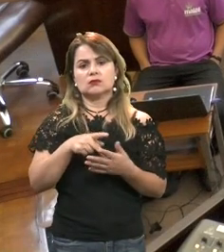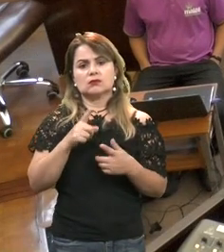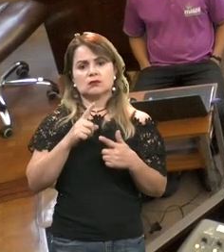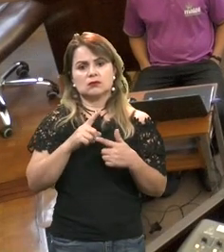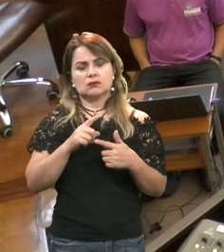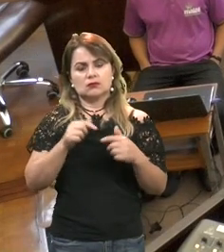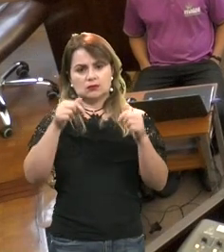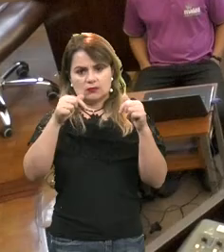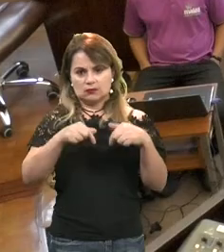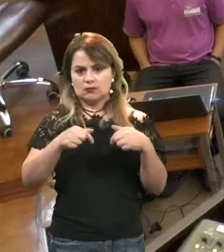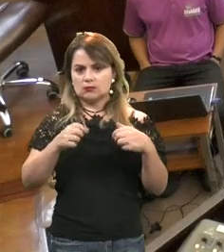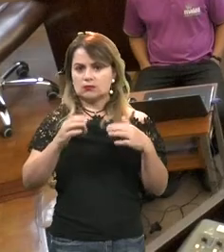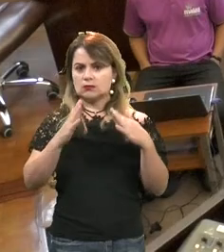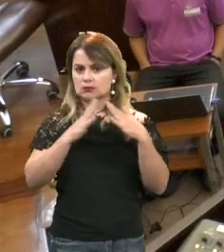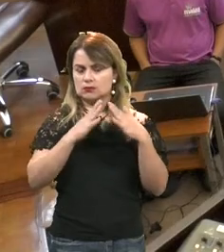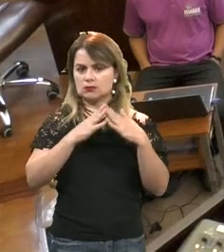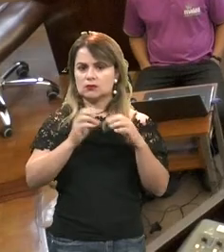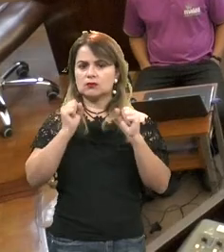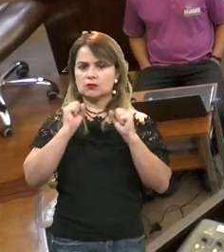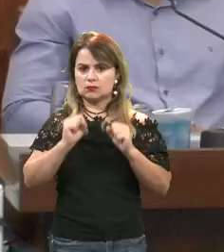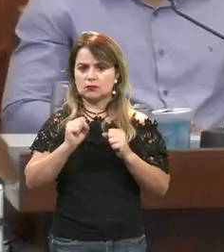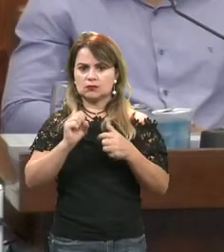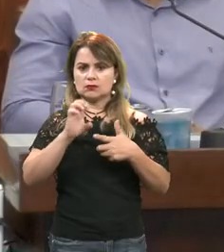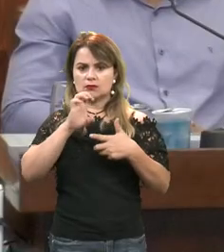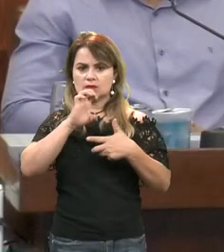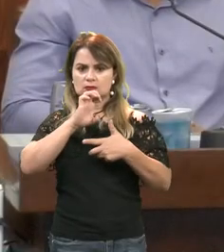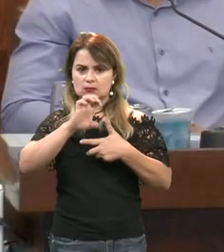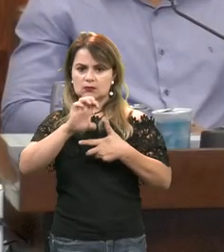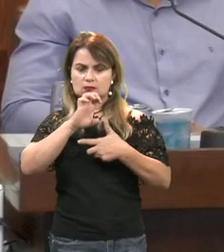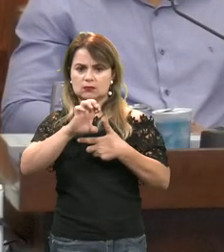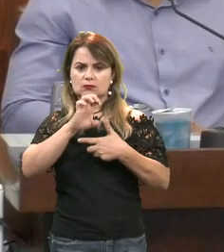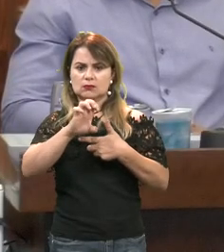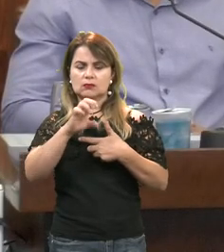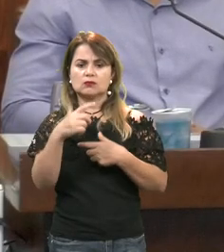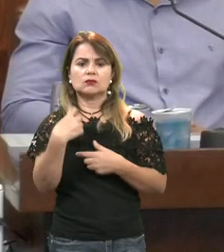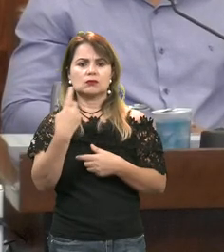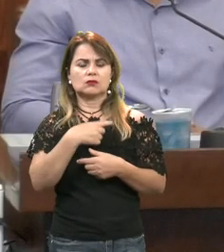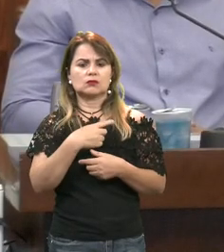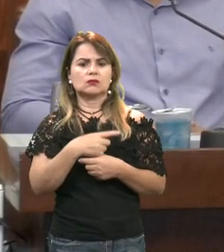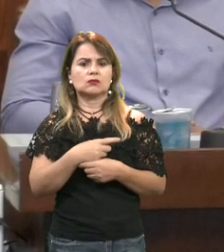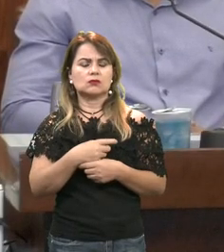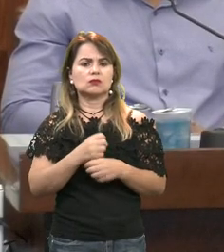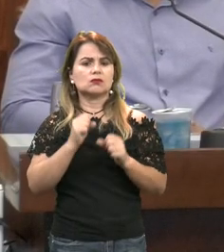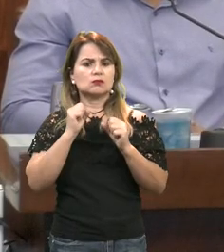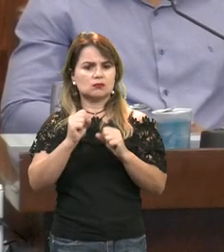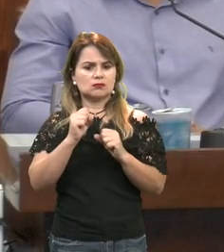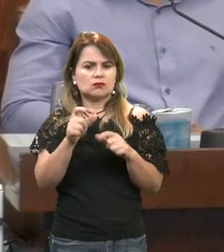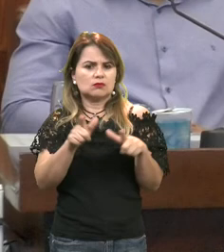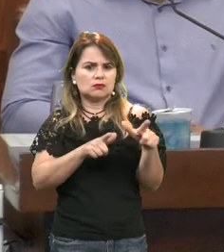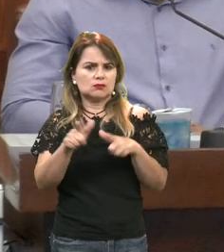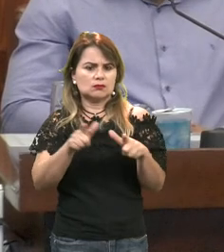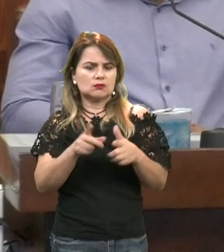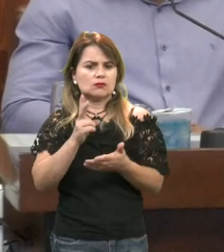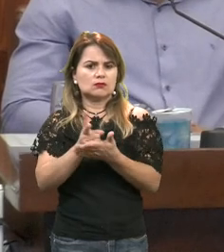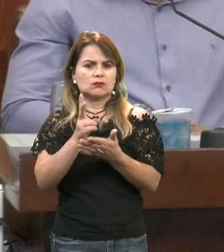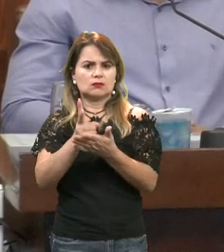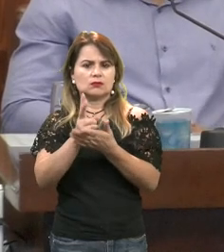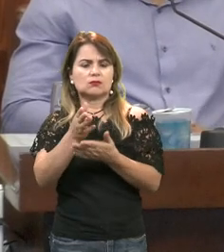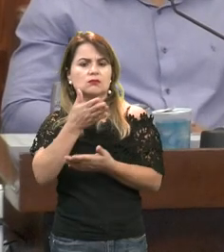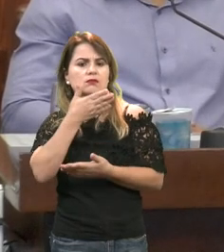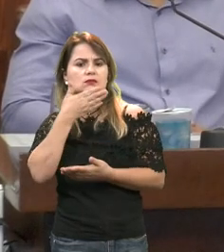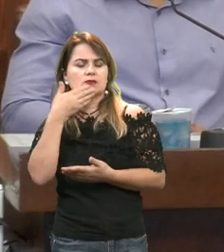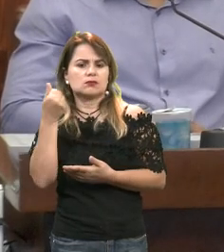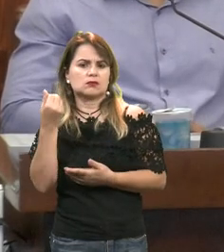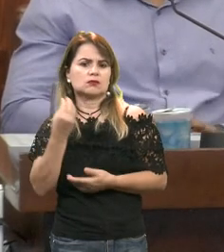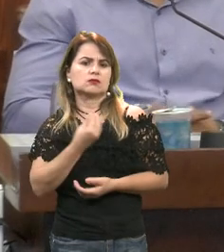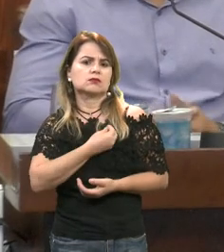Executivo, no sentido de que nós tenhamos a possibilidade de agirmos sempre para melhorarmos a qualidade